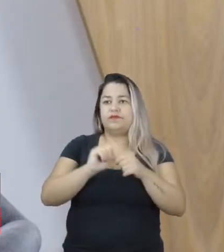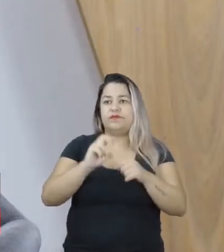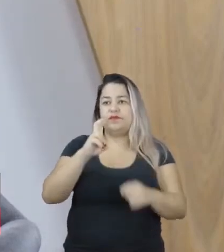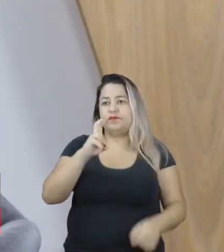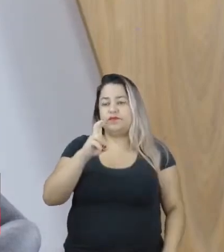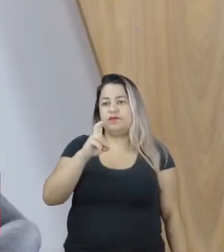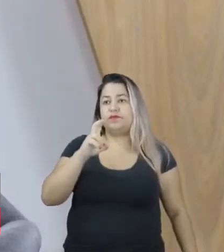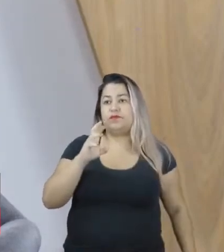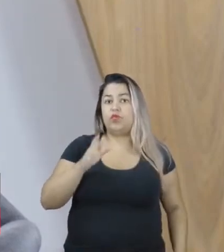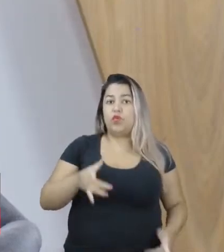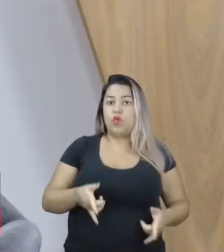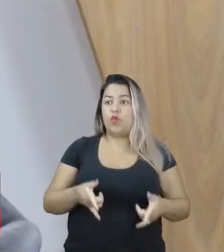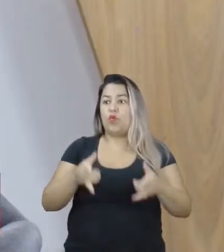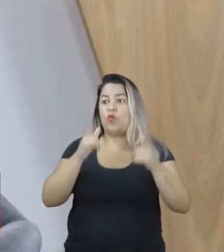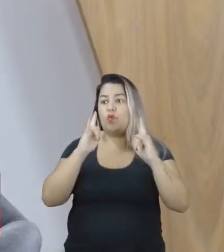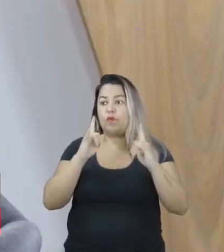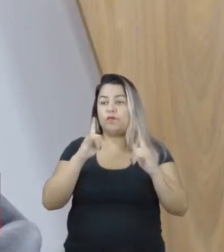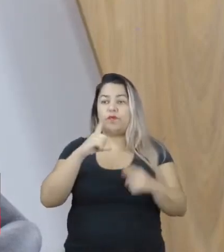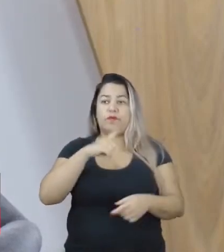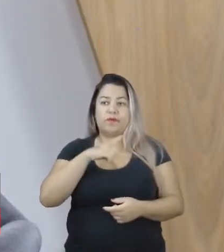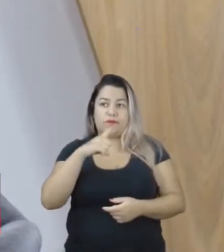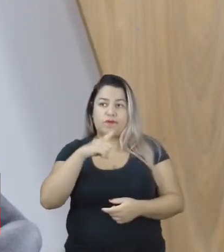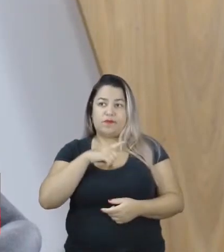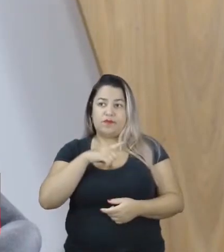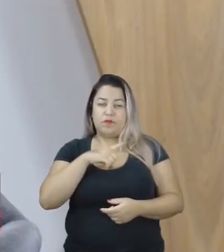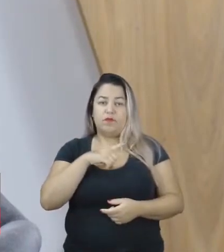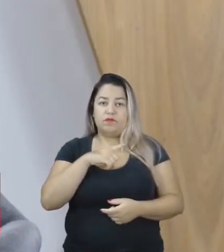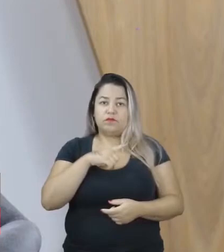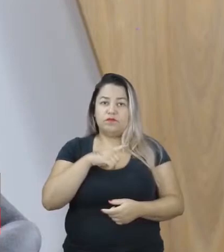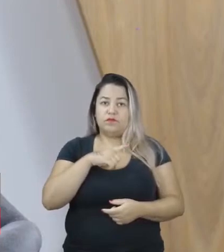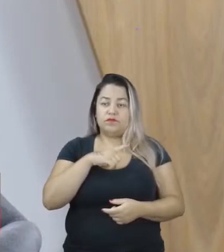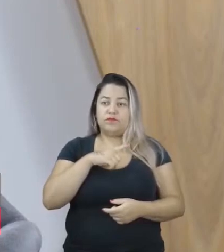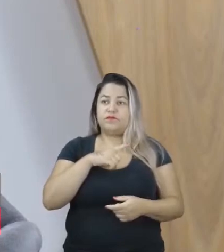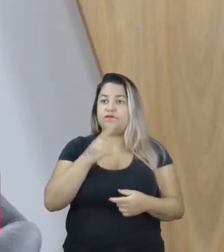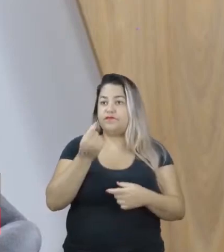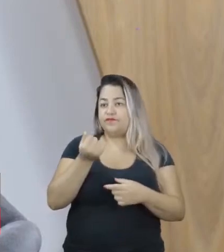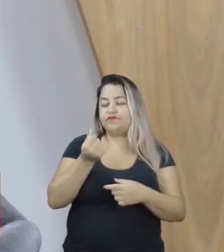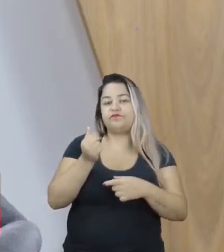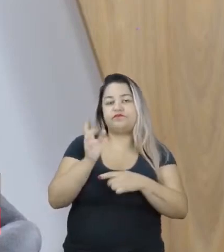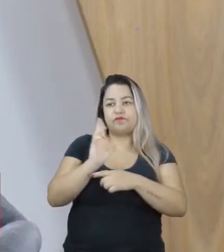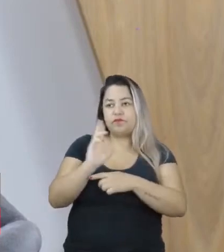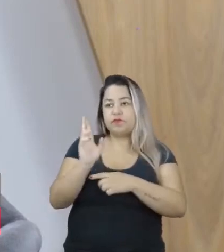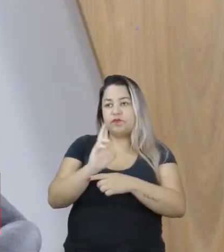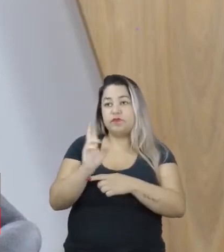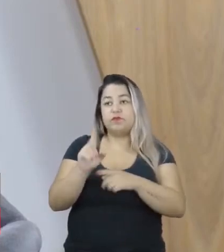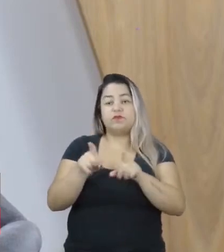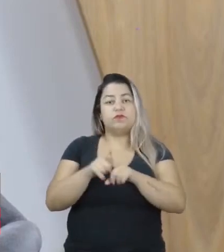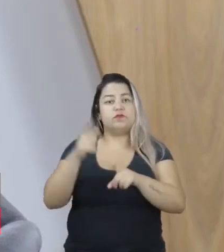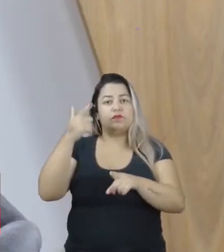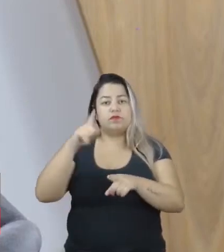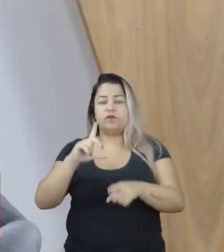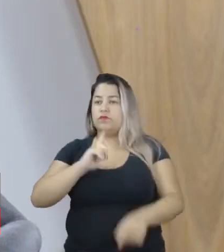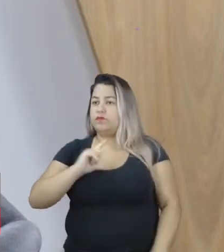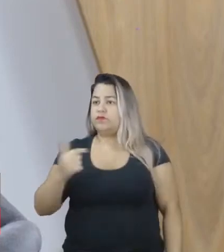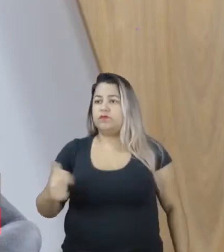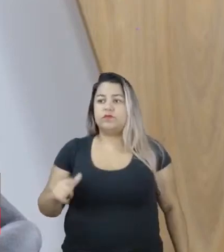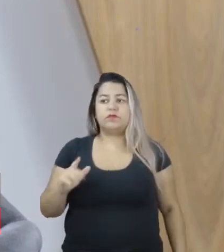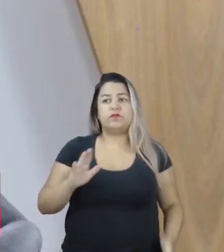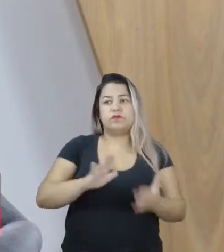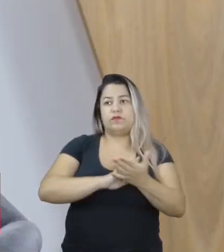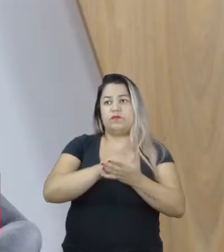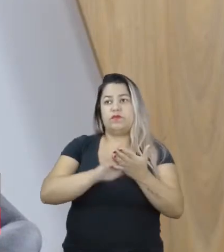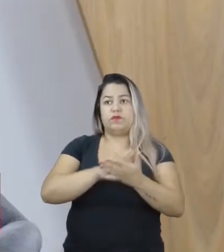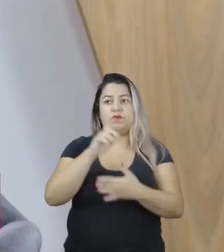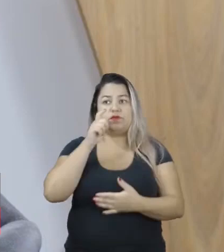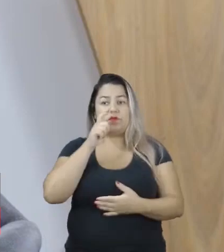torres residenciais para ter mais, que de fato traria mais recursos. Por outro lado, é uma área que não teria nenhum interesse, nem do município,